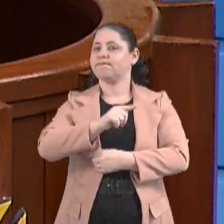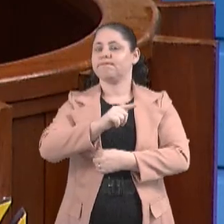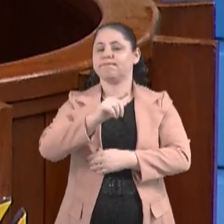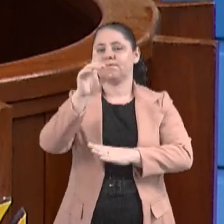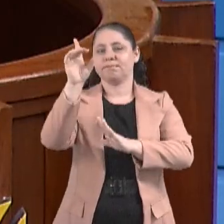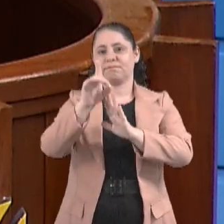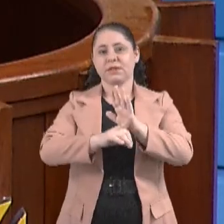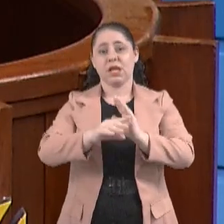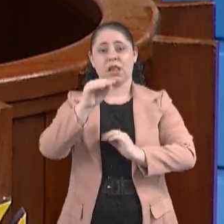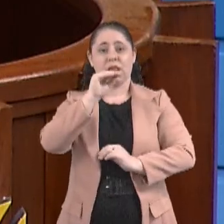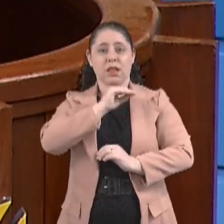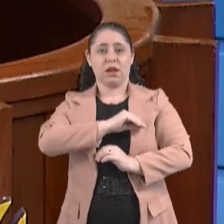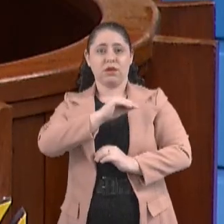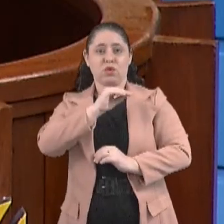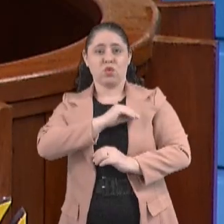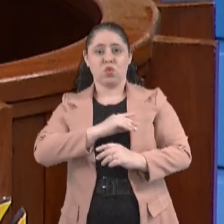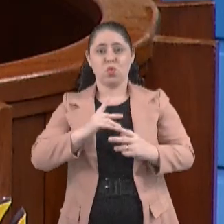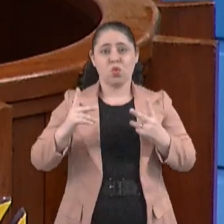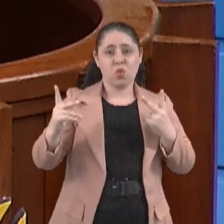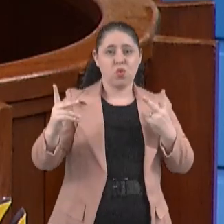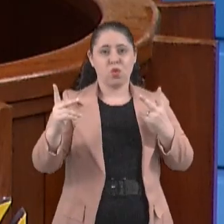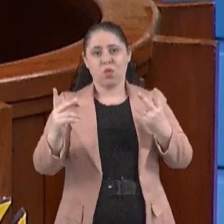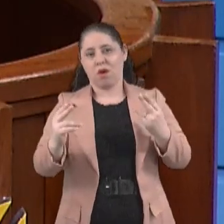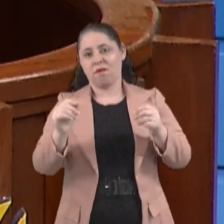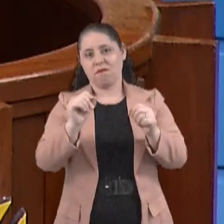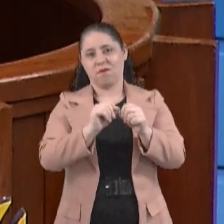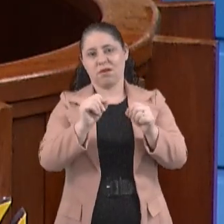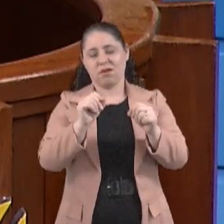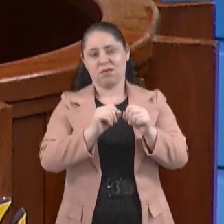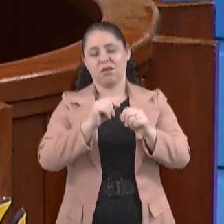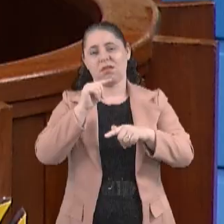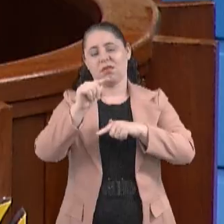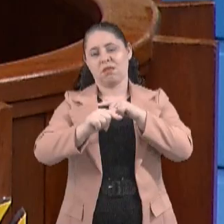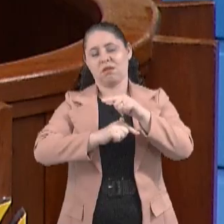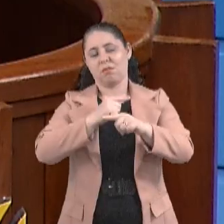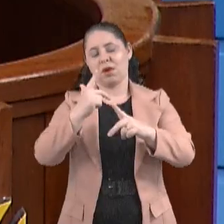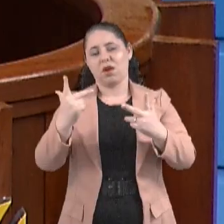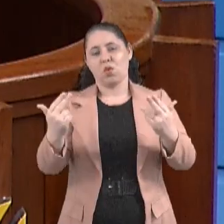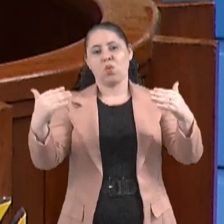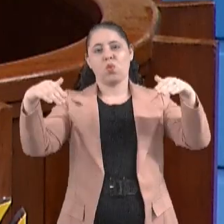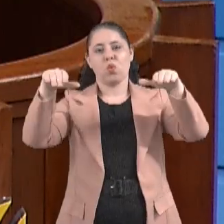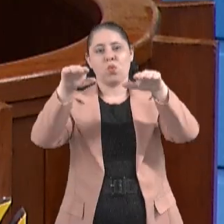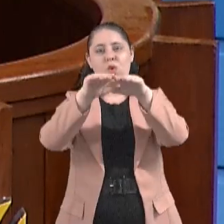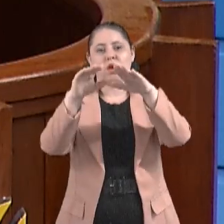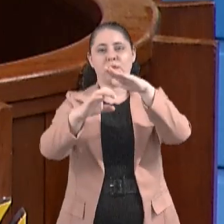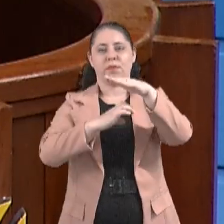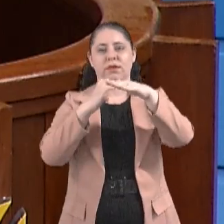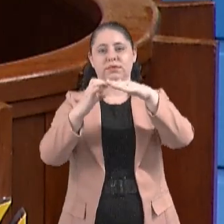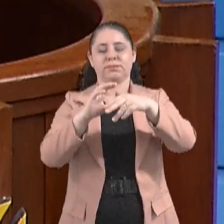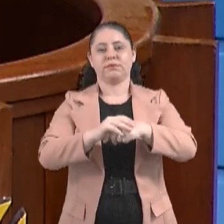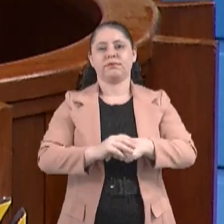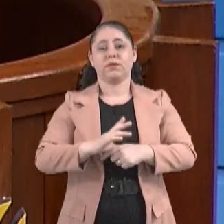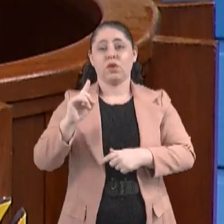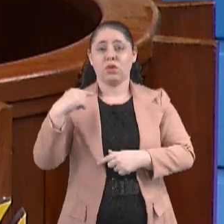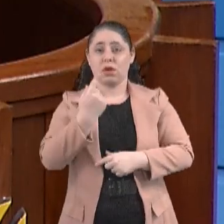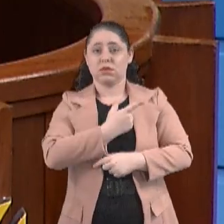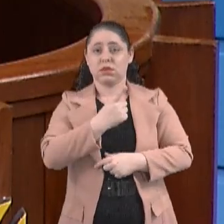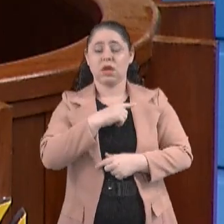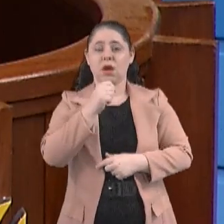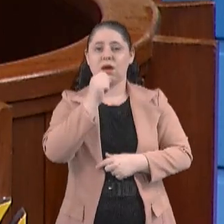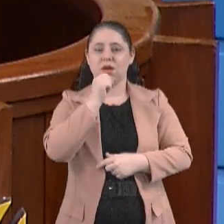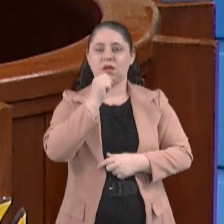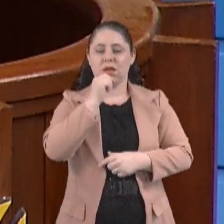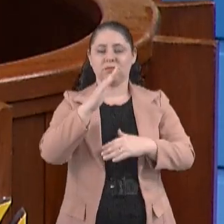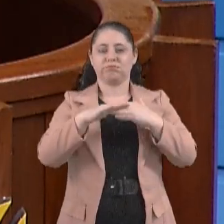direito de receber salários iguais, desenvolvendo a mesma função numa mesma empresa. Nós ainda temos muito